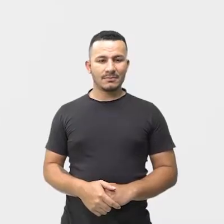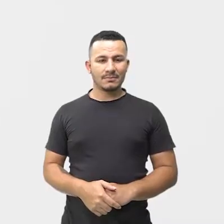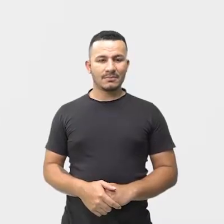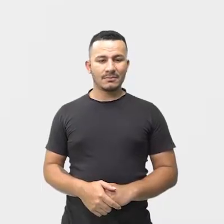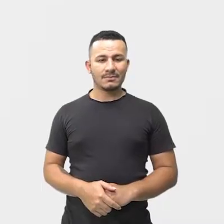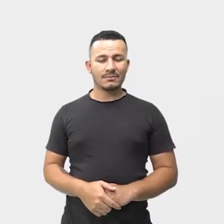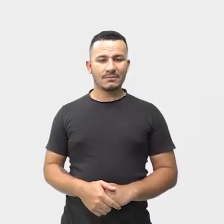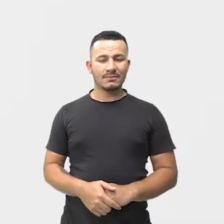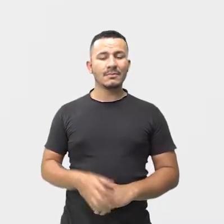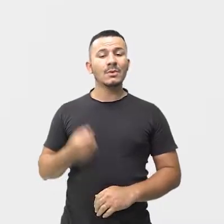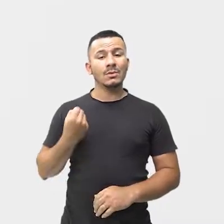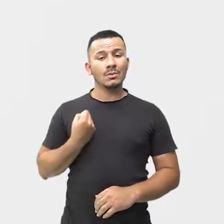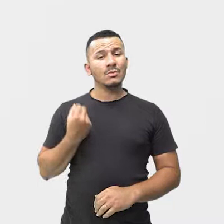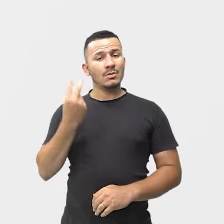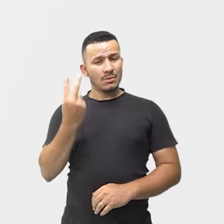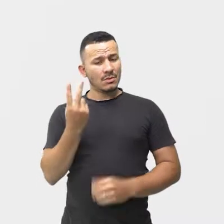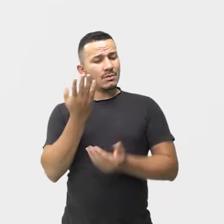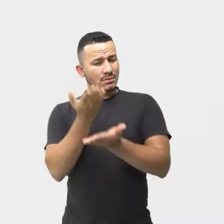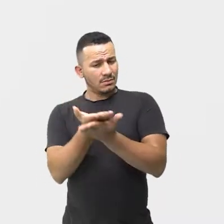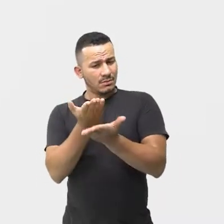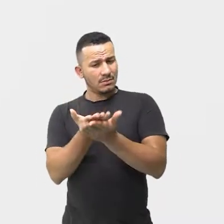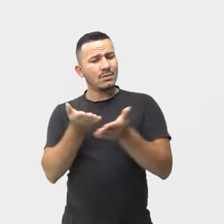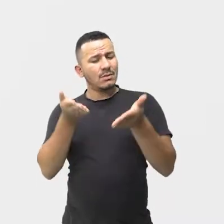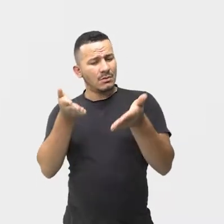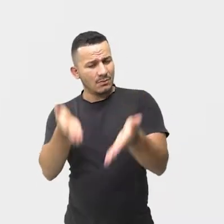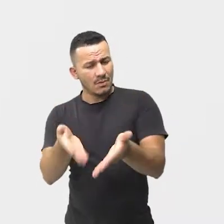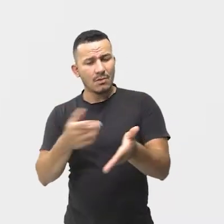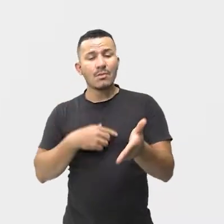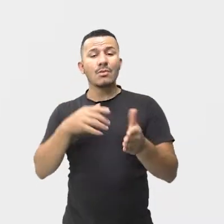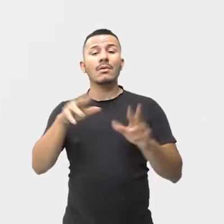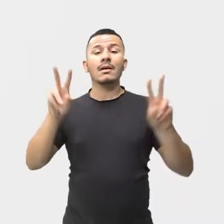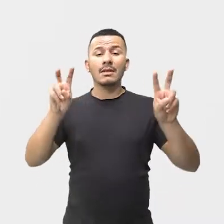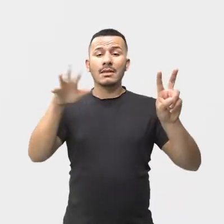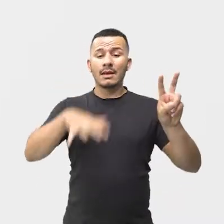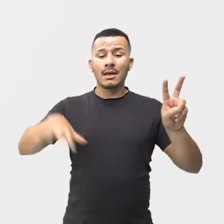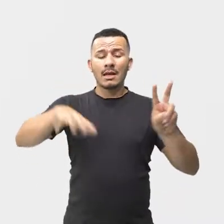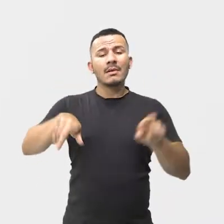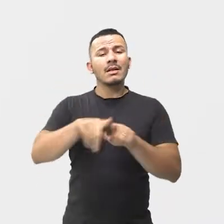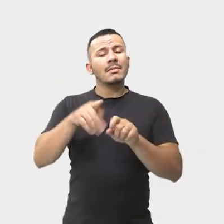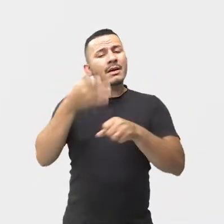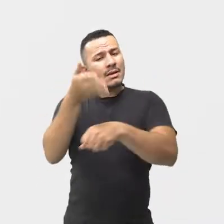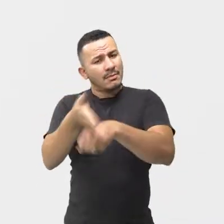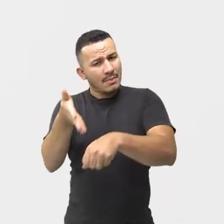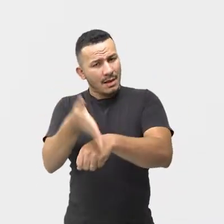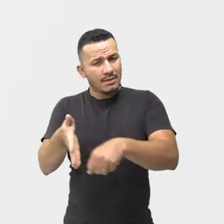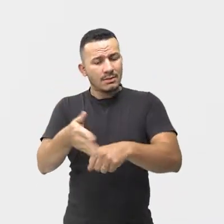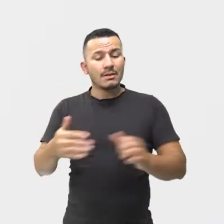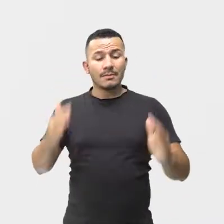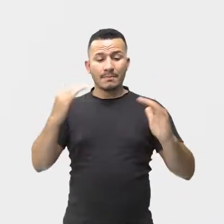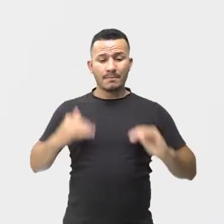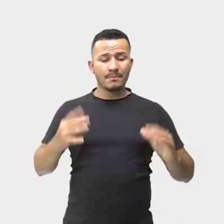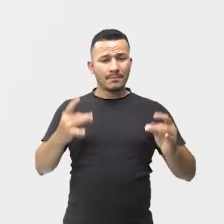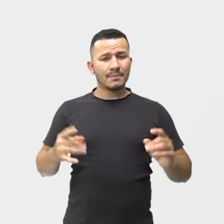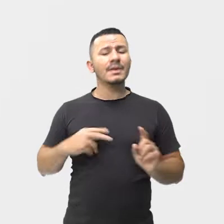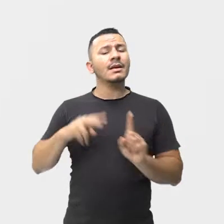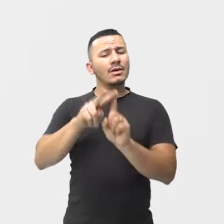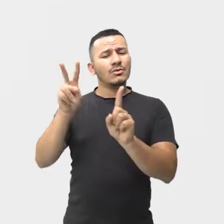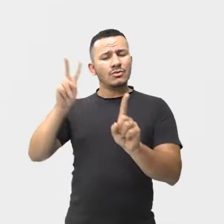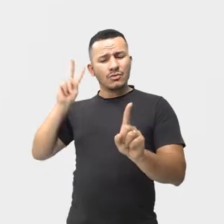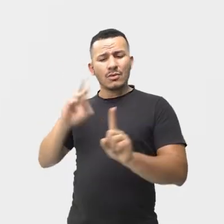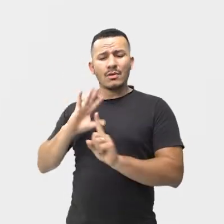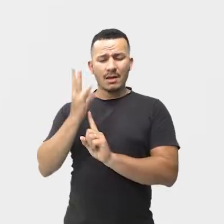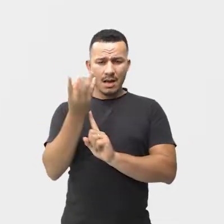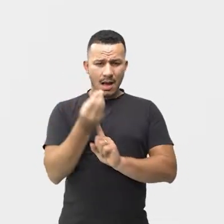Então, a nossa aula é a aula 2, objeto de conhecimento, contextos e práticas, detalhamento, a história da